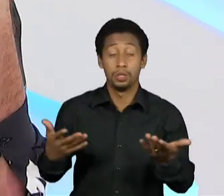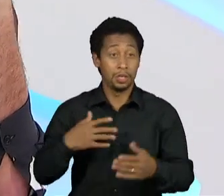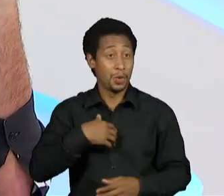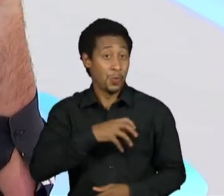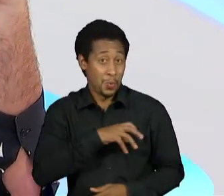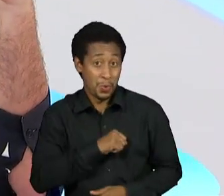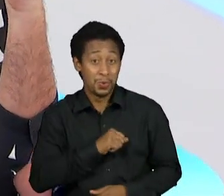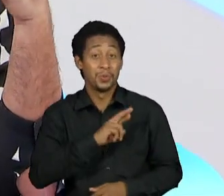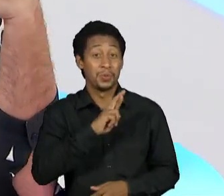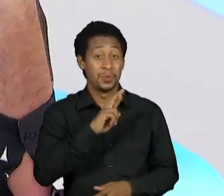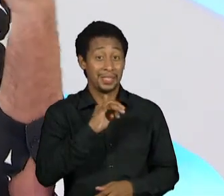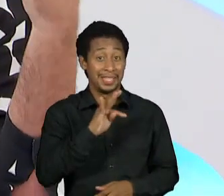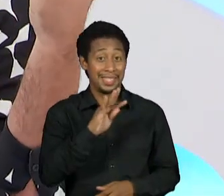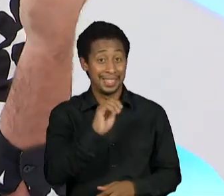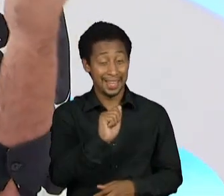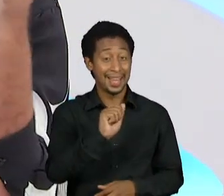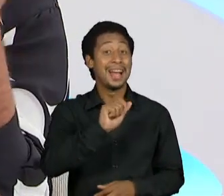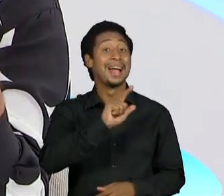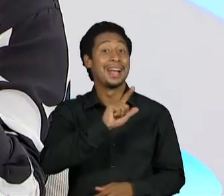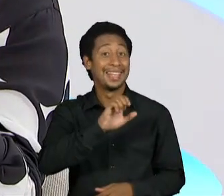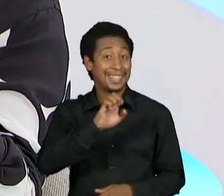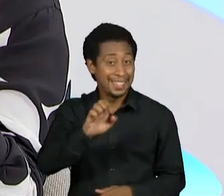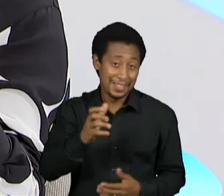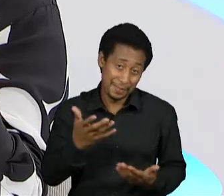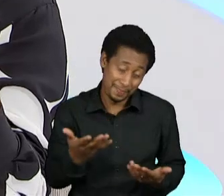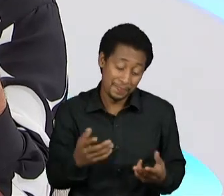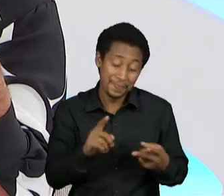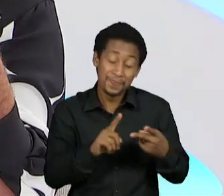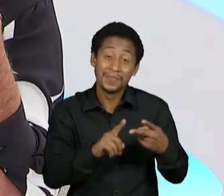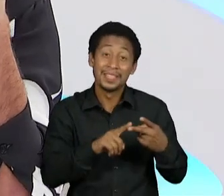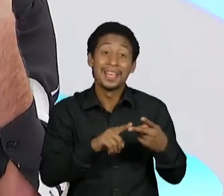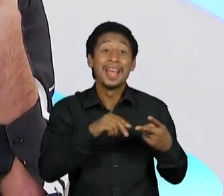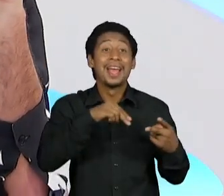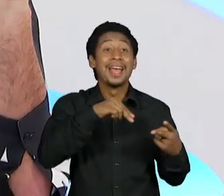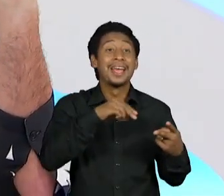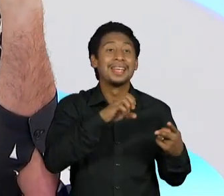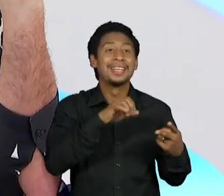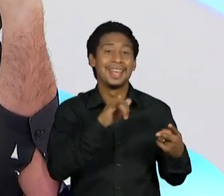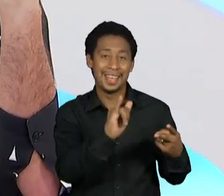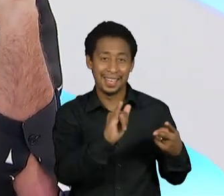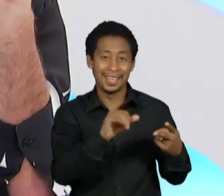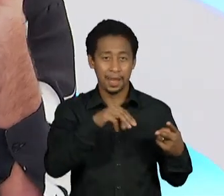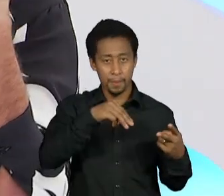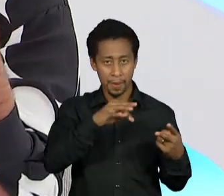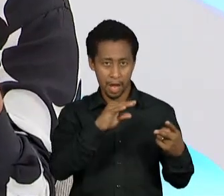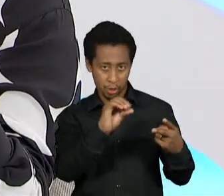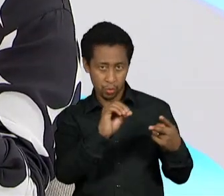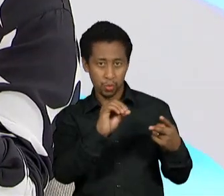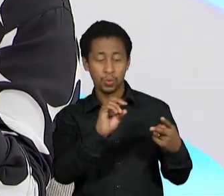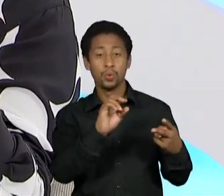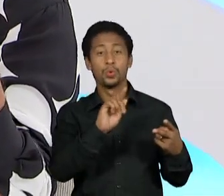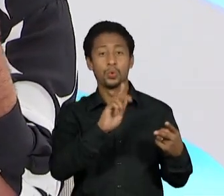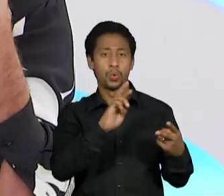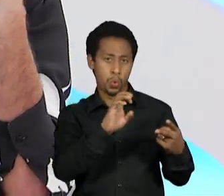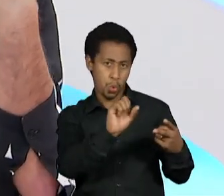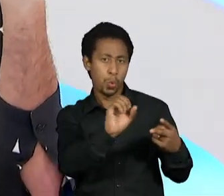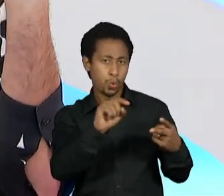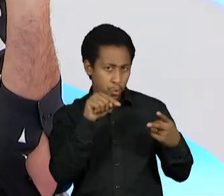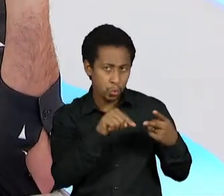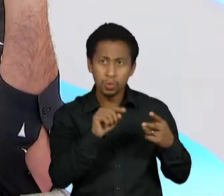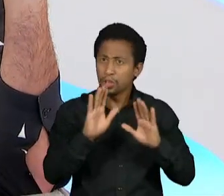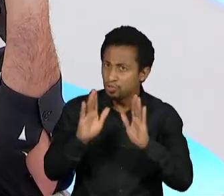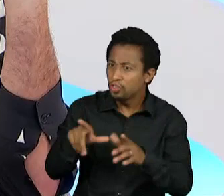fazer um gelo sobre a reta ali nem Mato Grosso daria um excelente em São Paulo